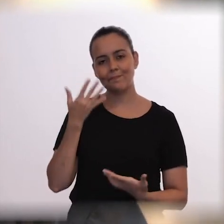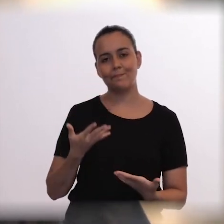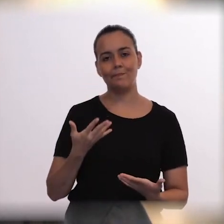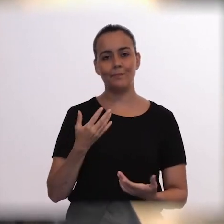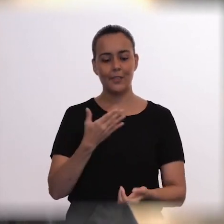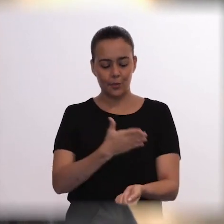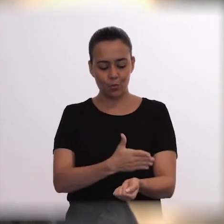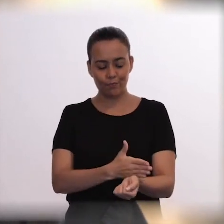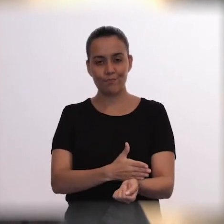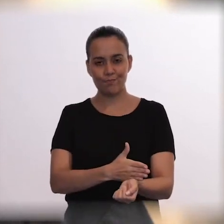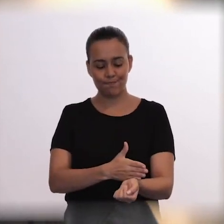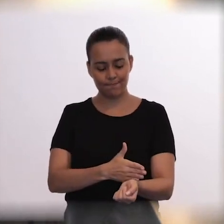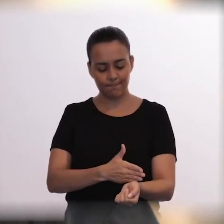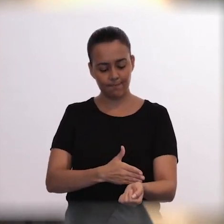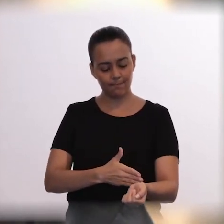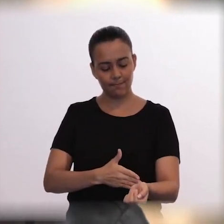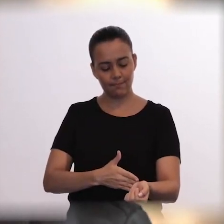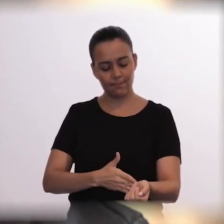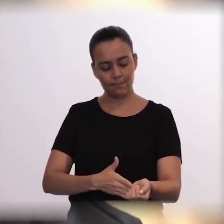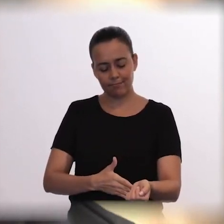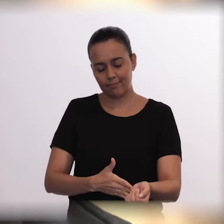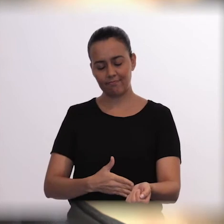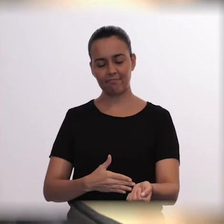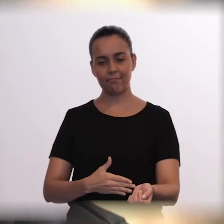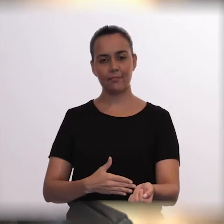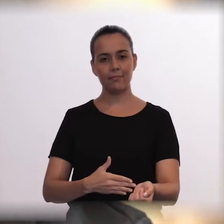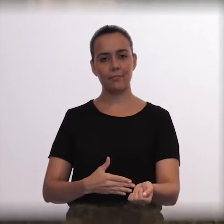acabei tentando lá, sozinha mesmo.